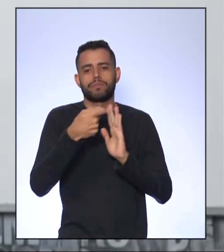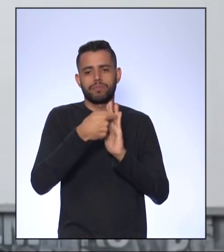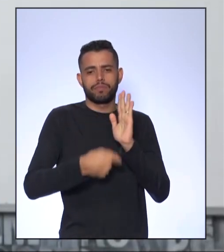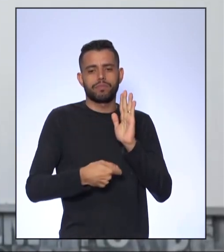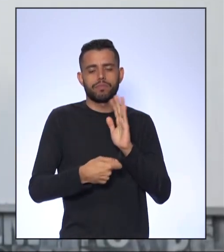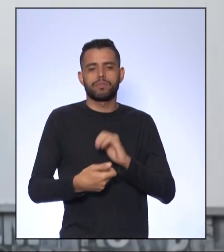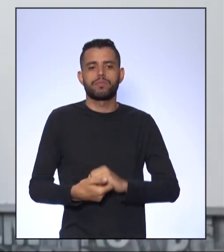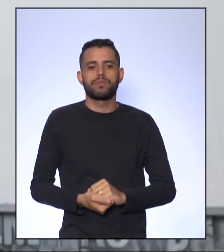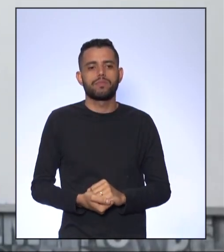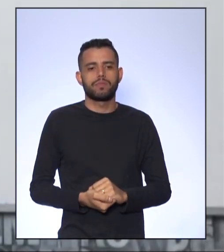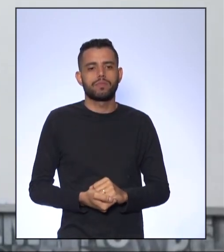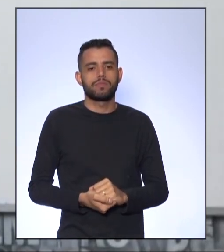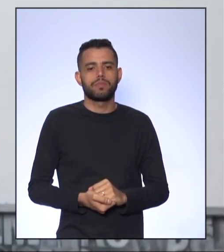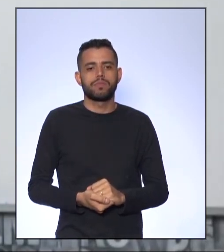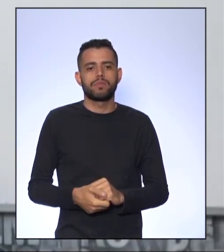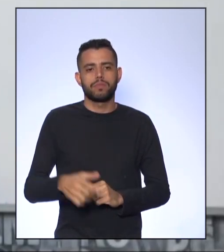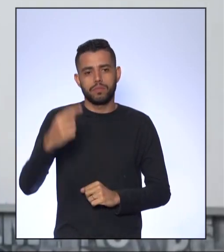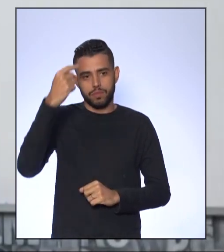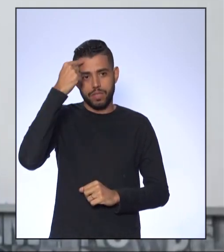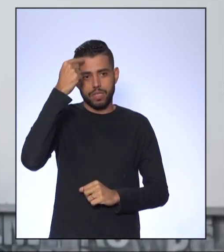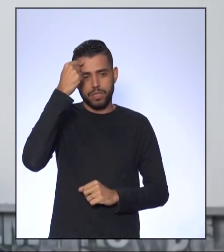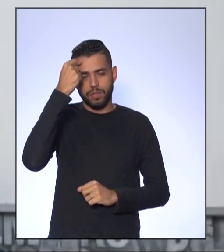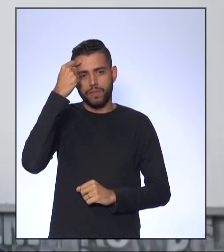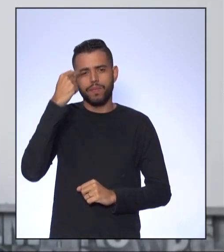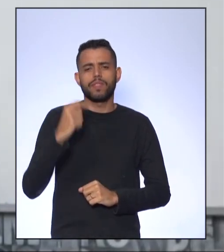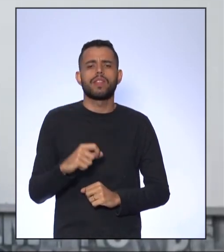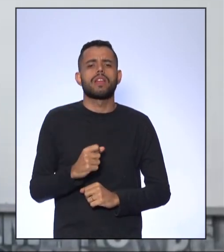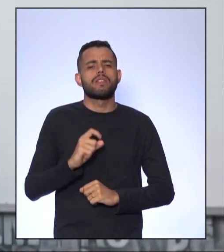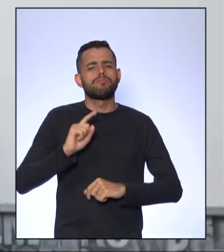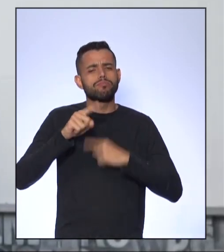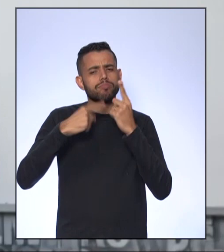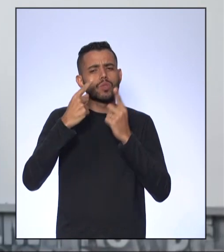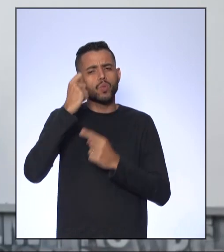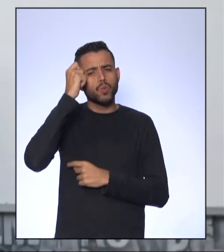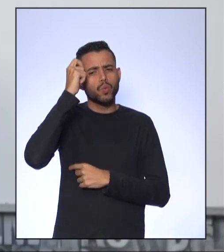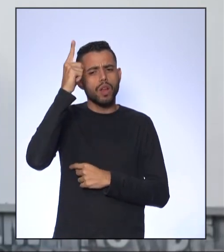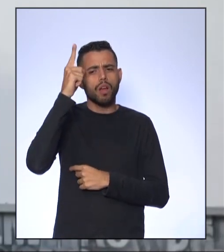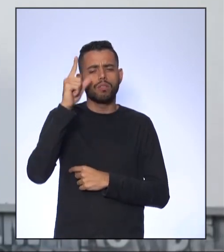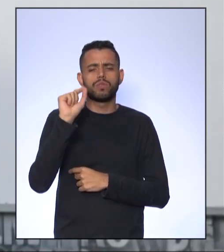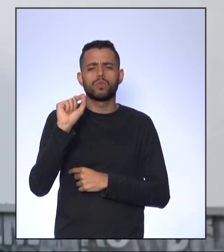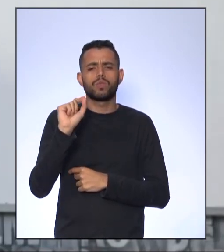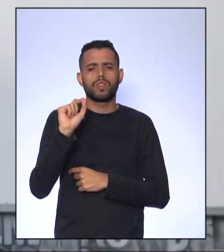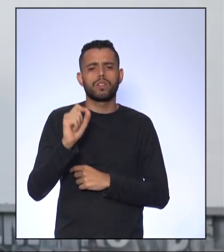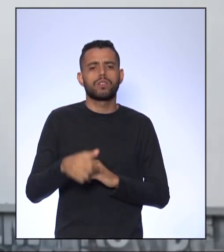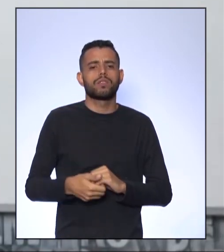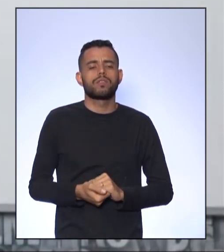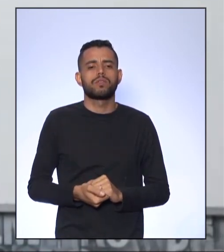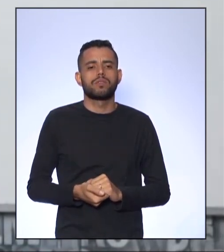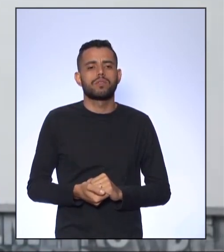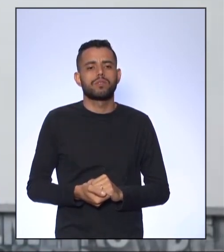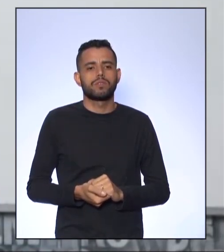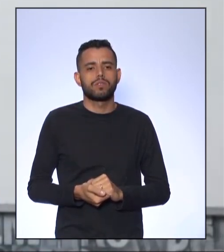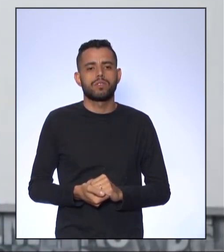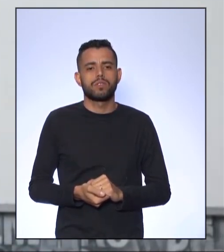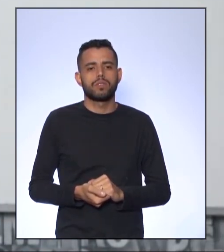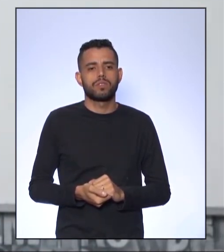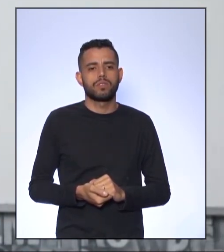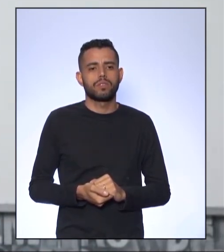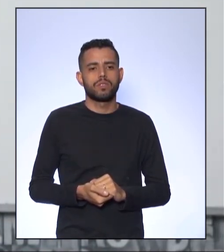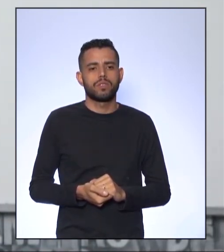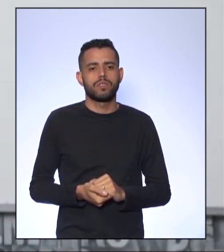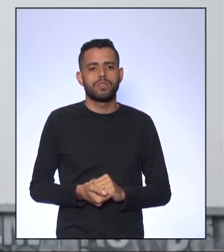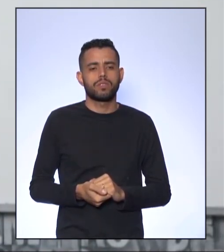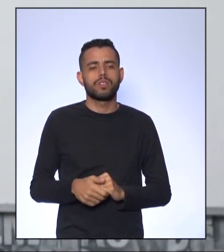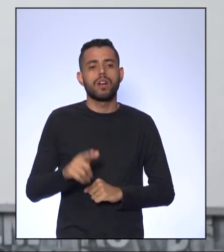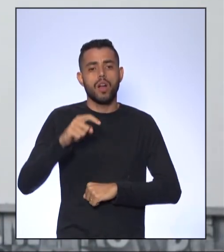em renascimento cultural, eu preciso compreender a primeira coisa. O renascimento cultural foi